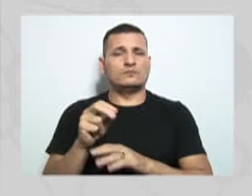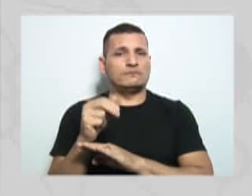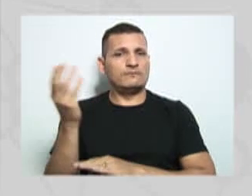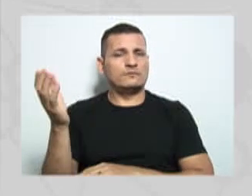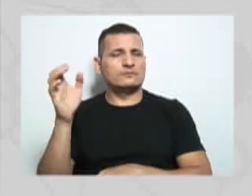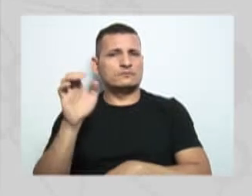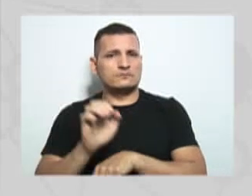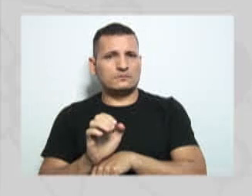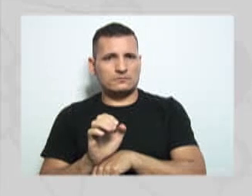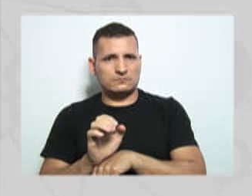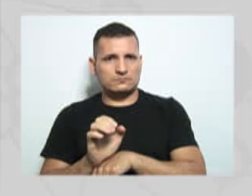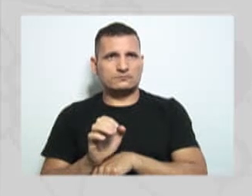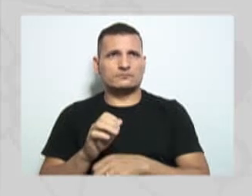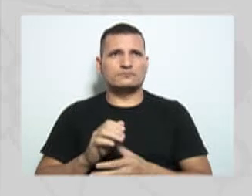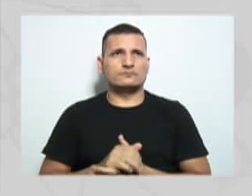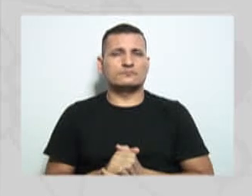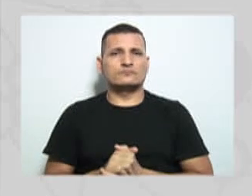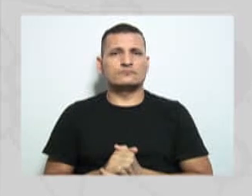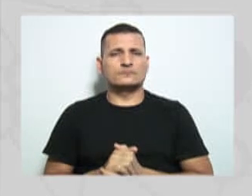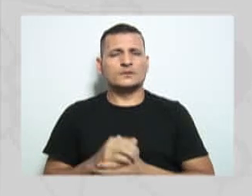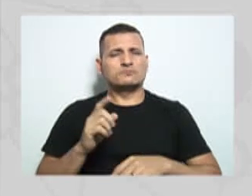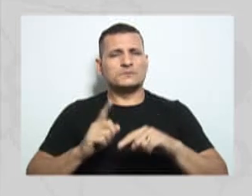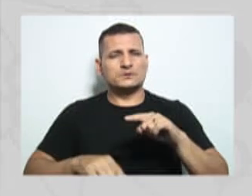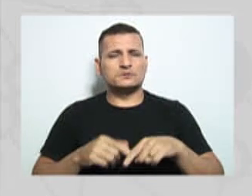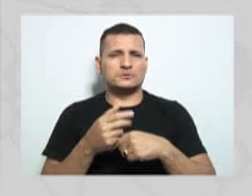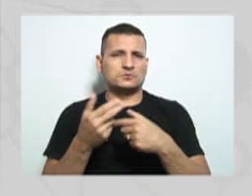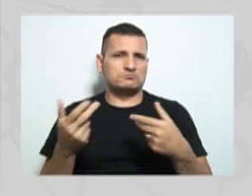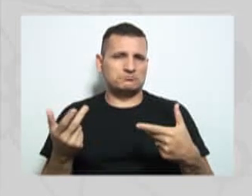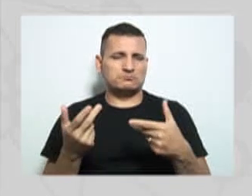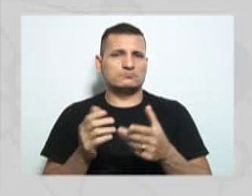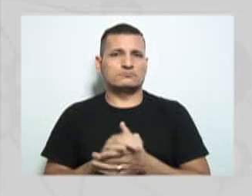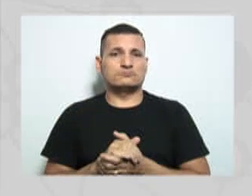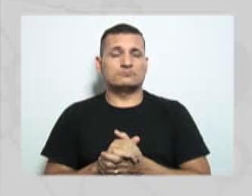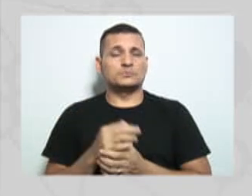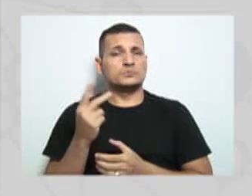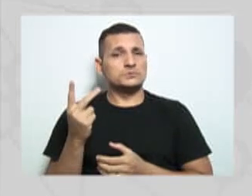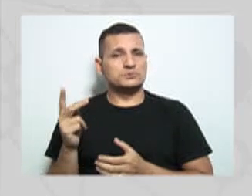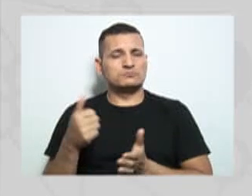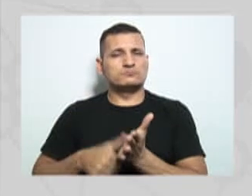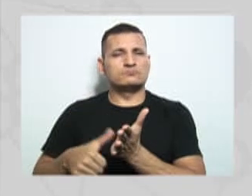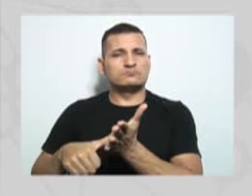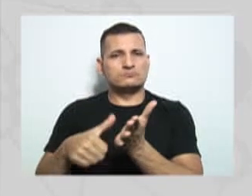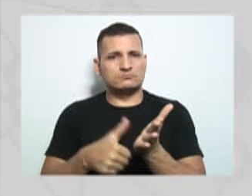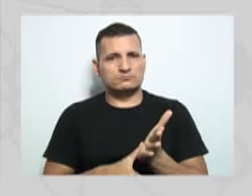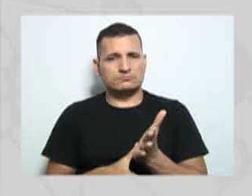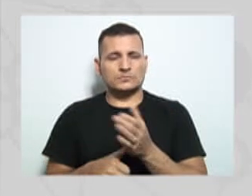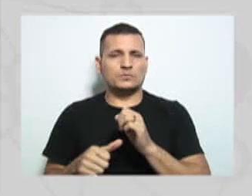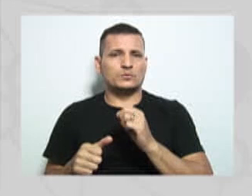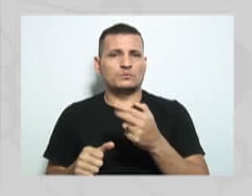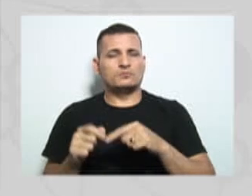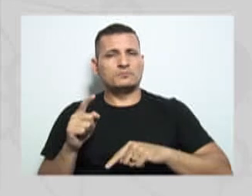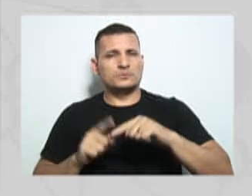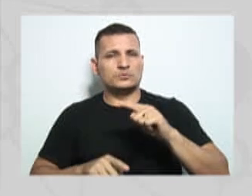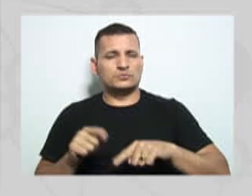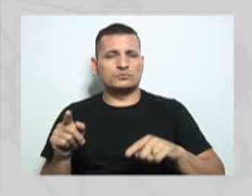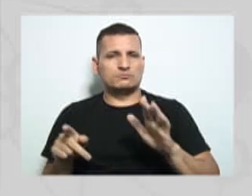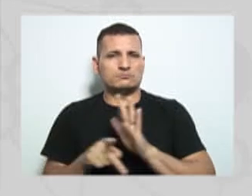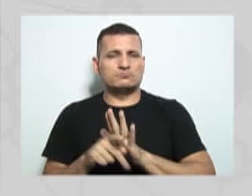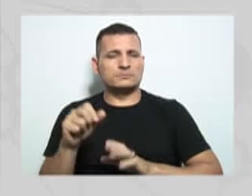extrativistas vegetais, de mercadorias recebidas de seus associados ou dos produtos resultantes de industrialização